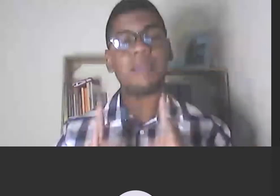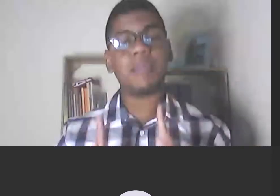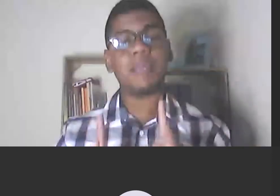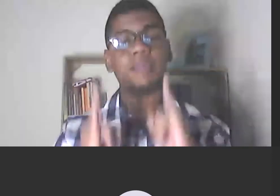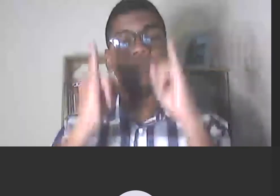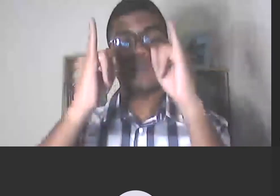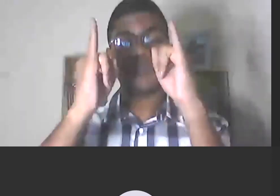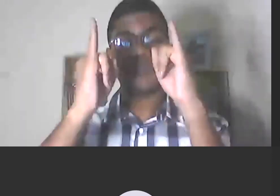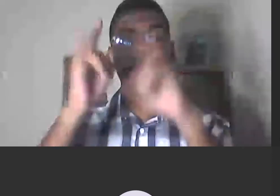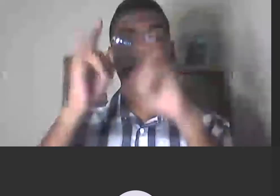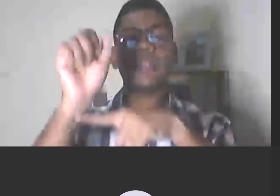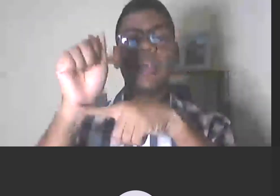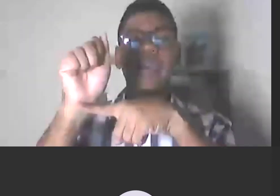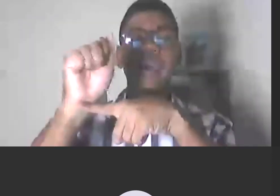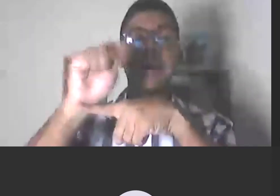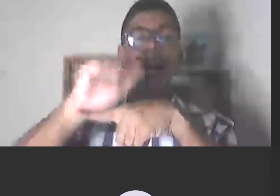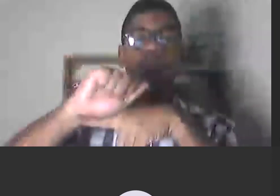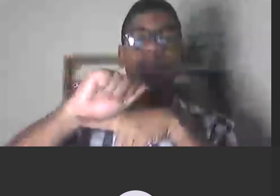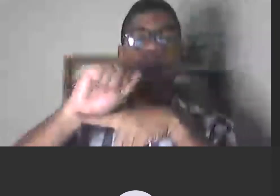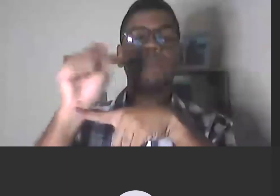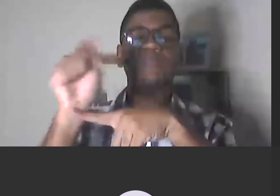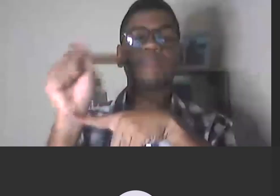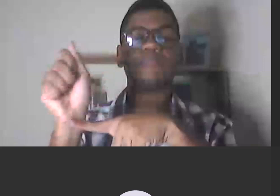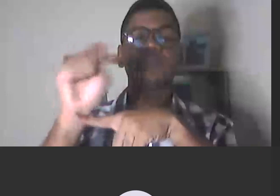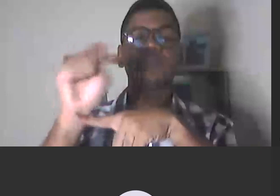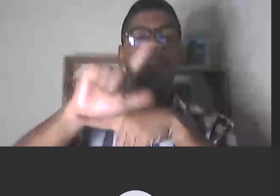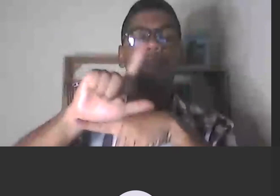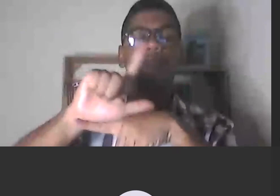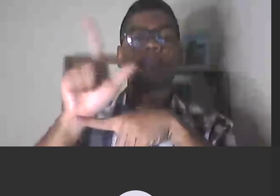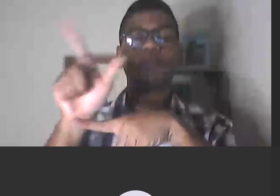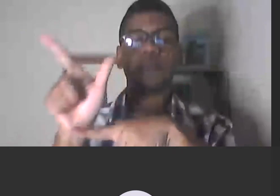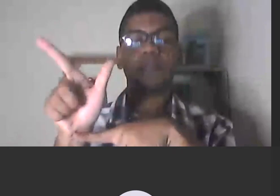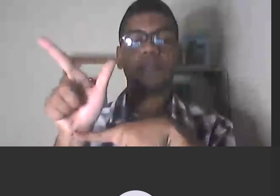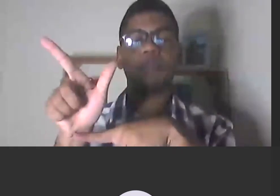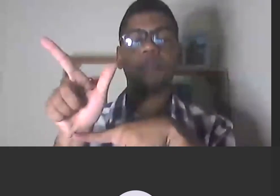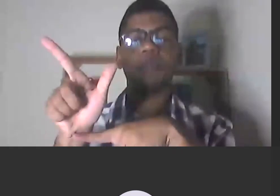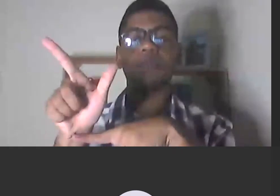Meu apartamento é alugado.